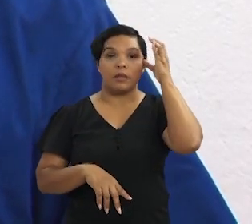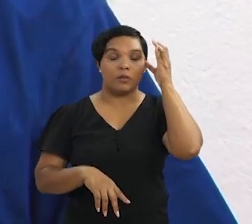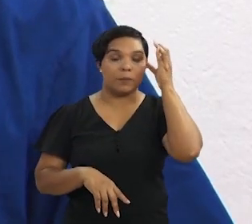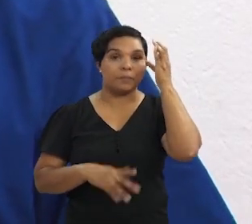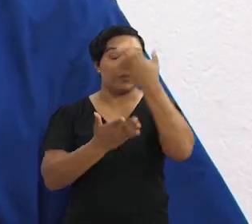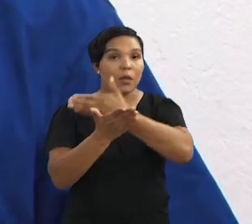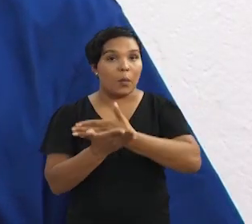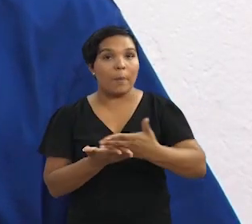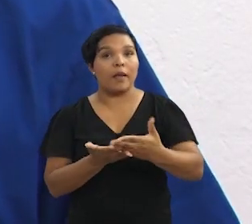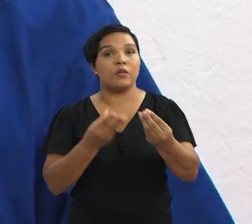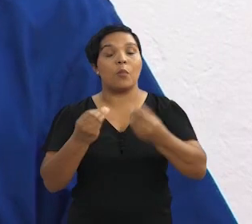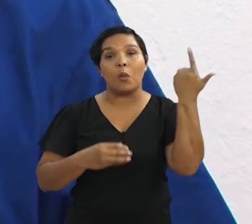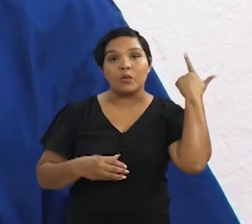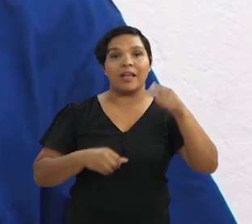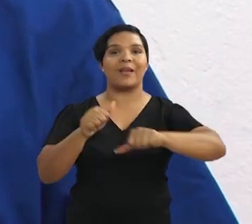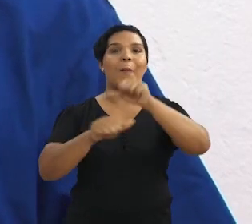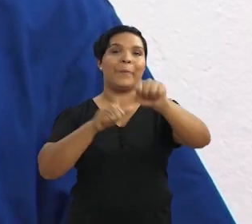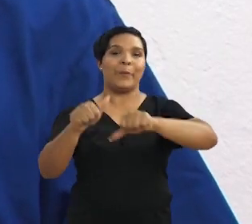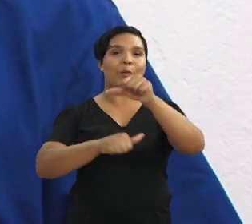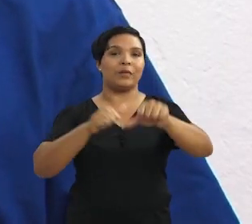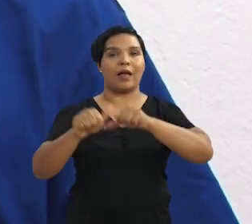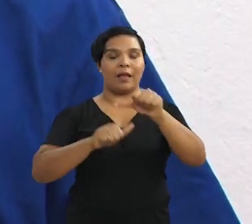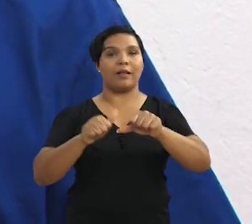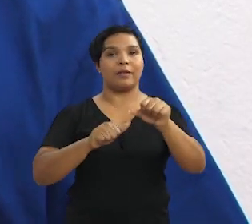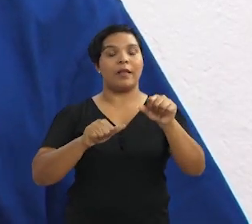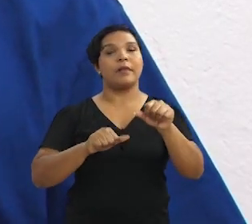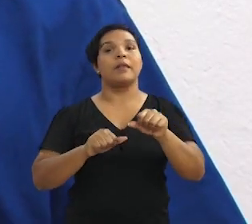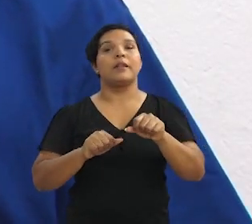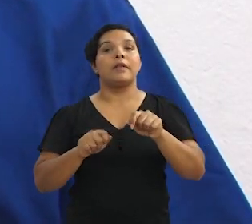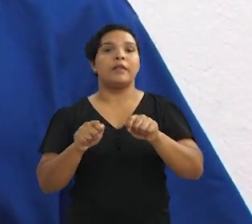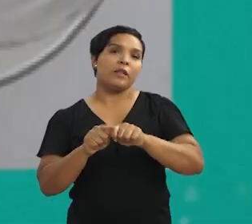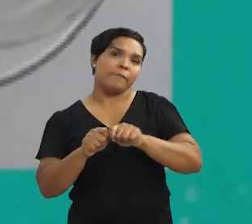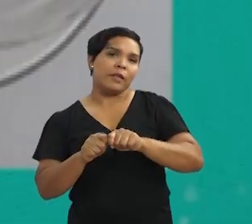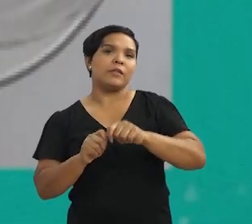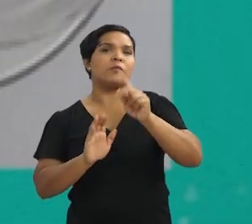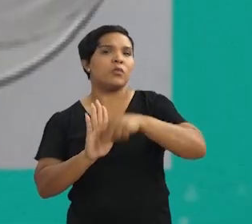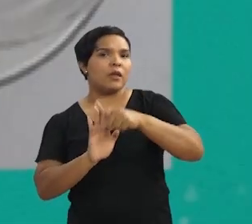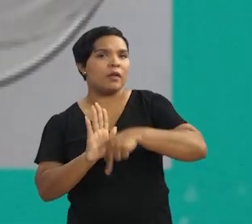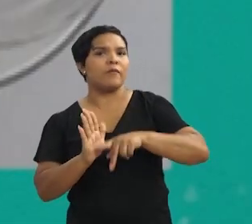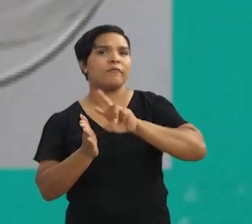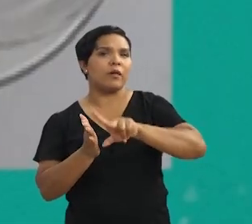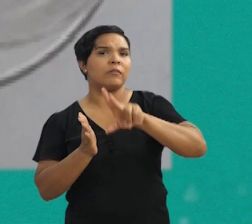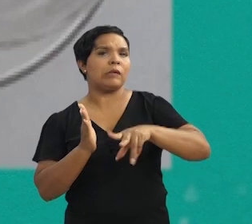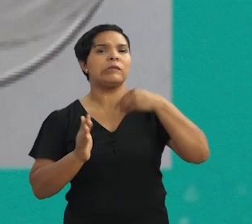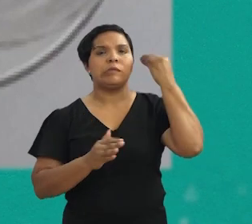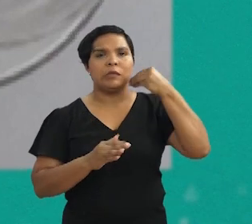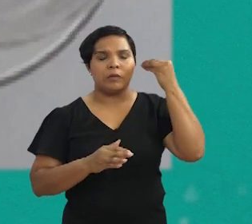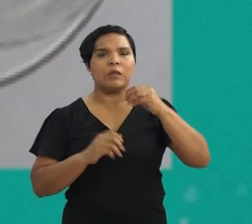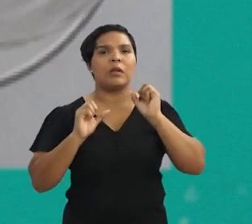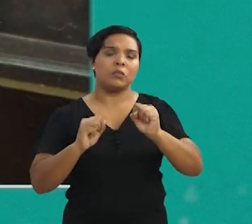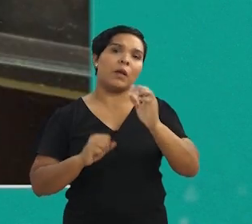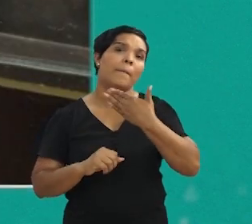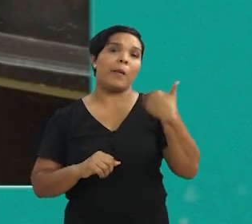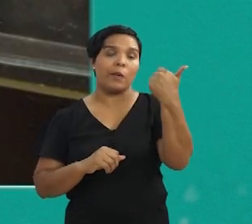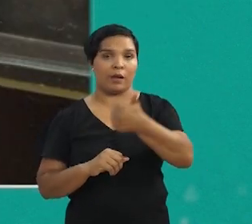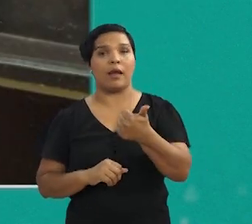E partindo disso, como a gente consegue mudar a realidade. E acho que nesses processos a gente fez vários experimentos, a gente conseguiu pensar o